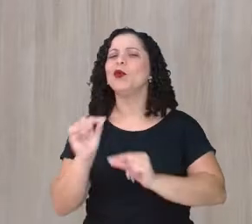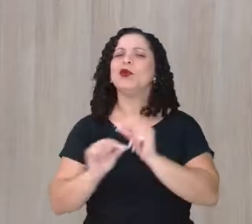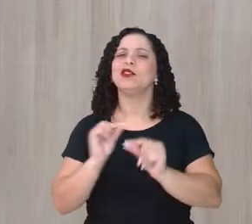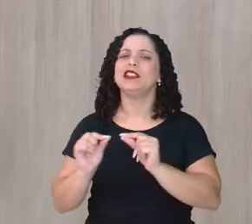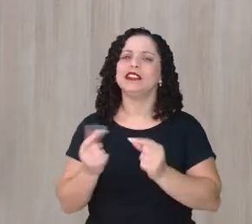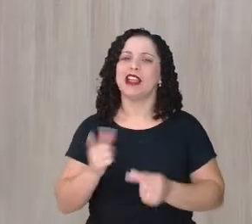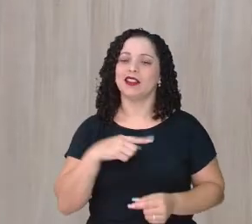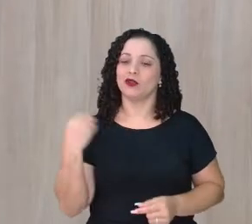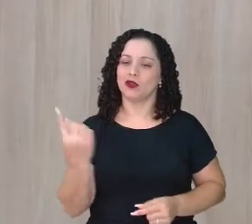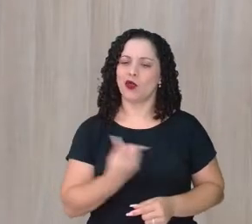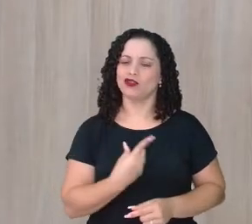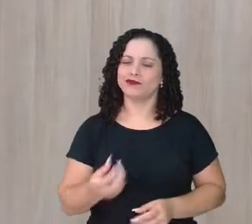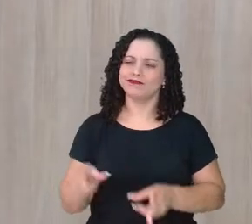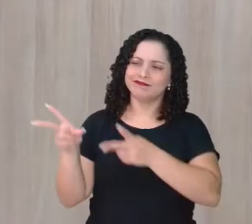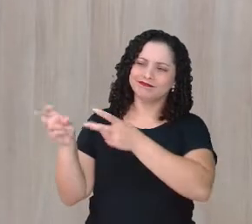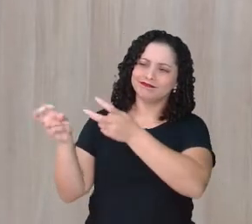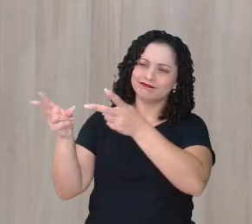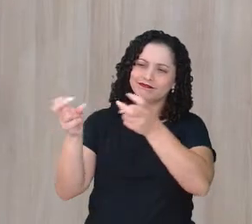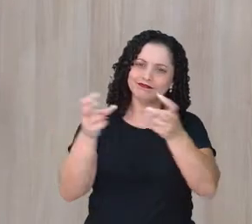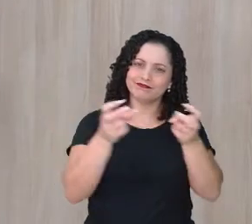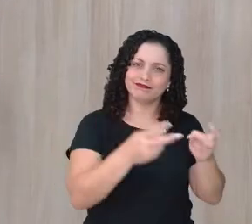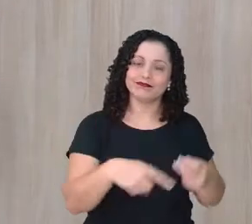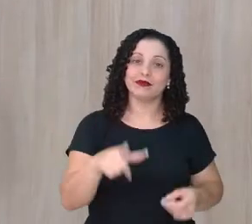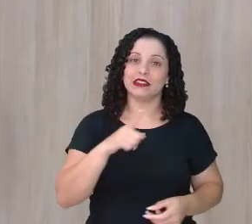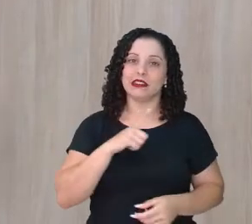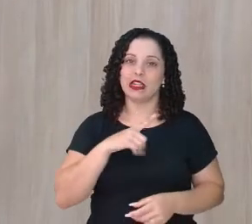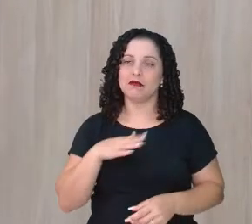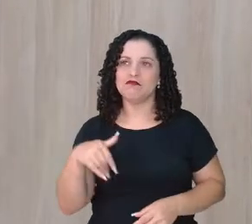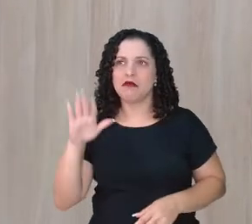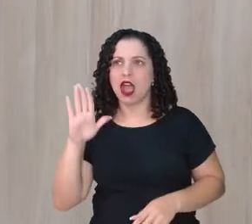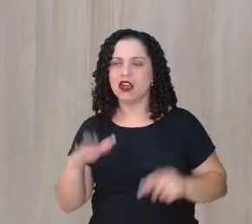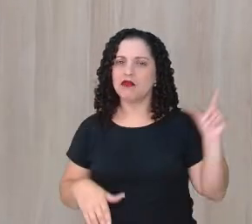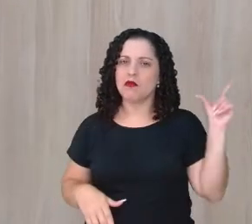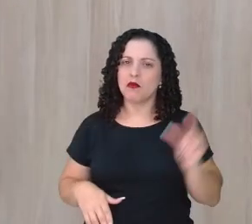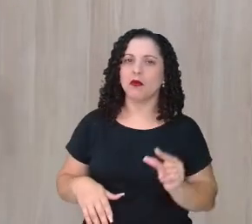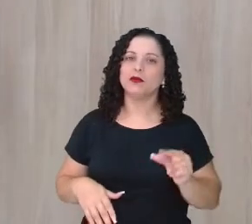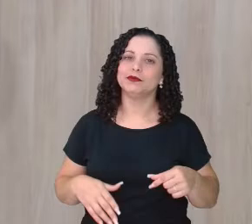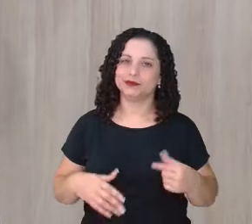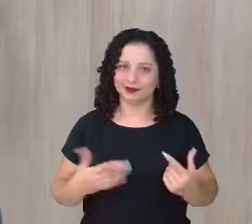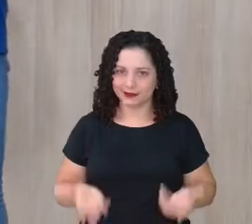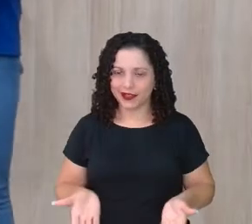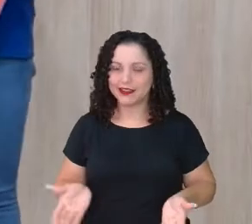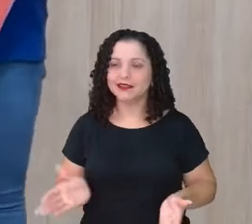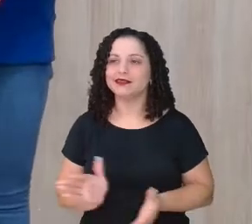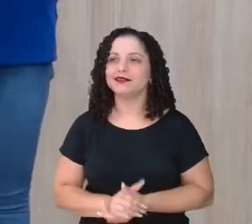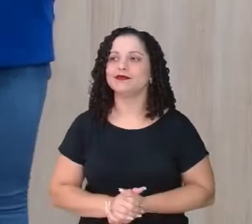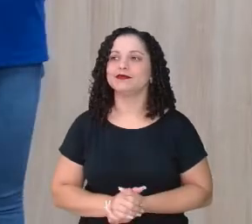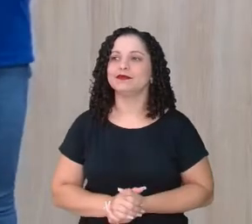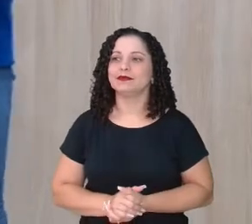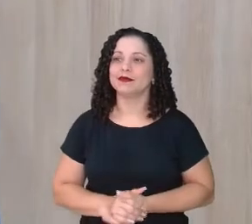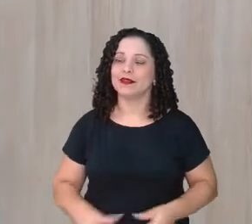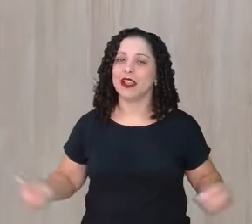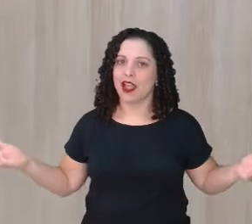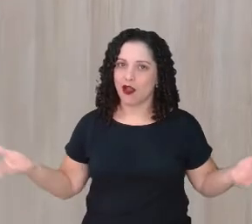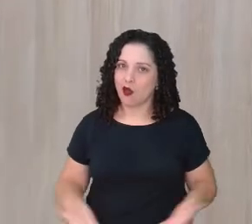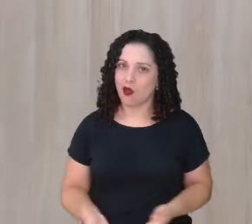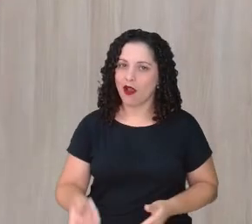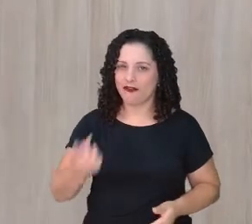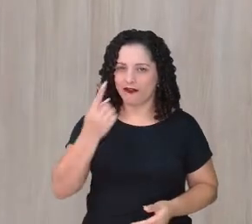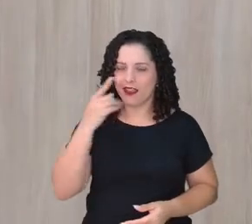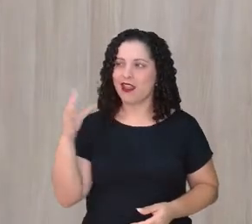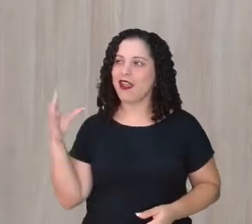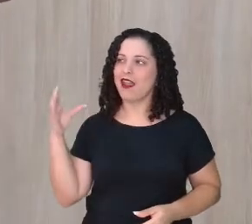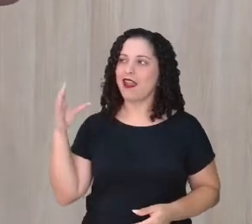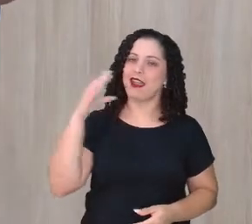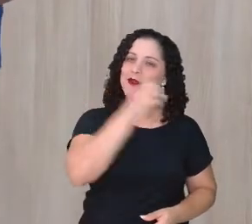nesse ambiente, a gente percebe que tem mais ou menos vapor d'água. Mas, para a gente ver se vocês, eu falei bem rapidinho,